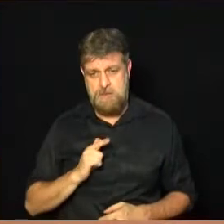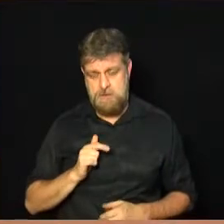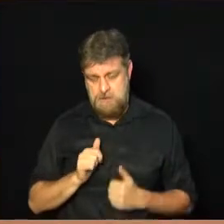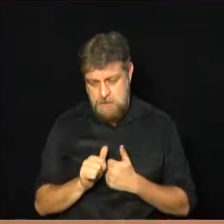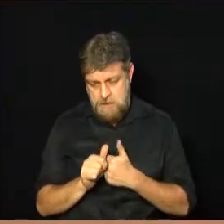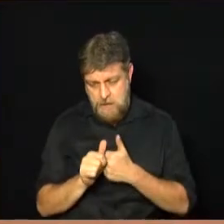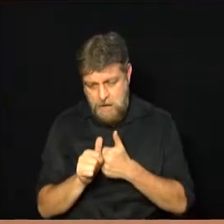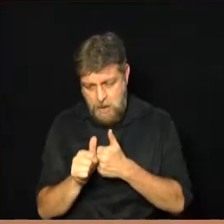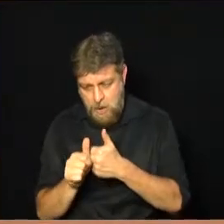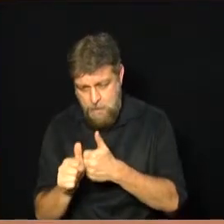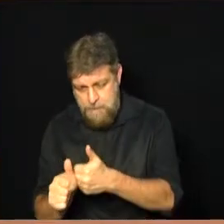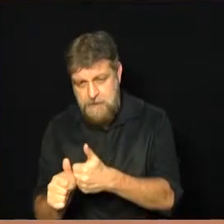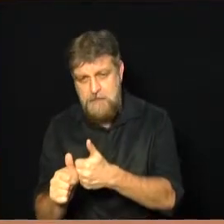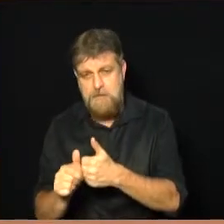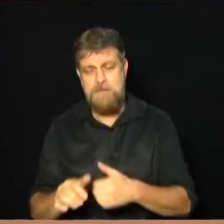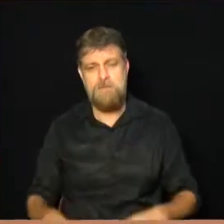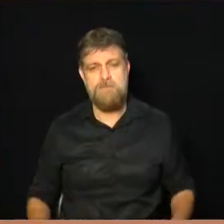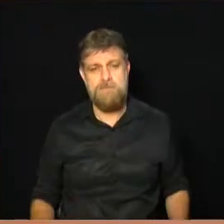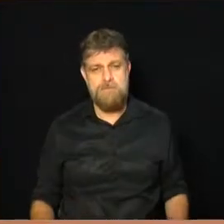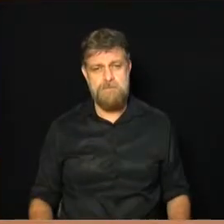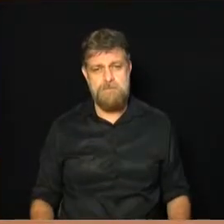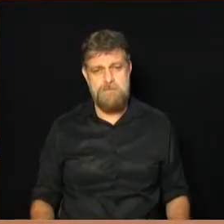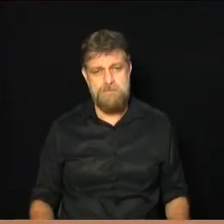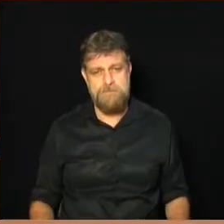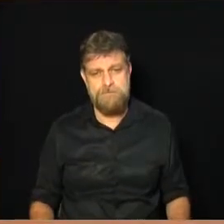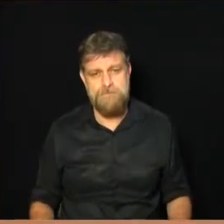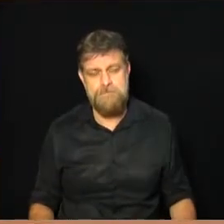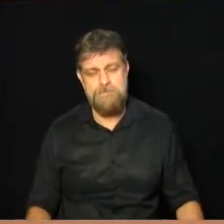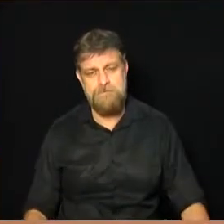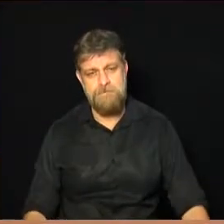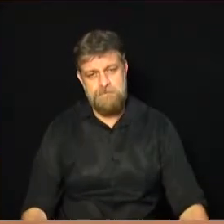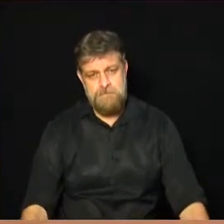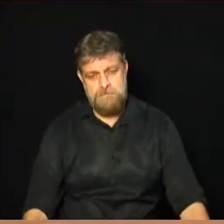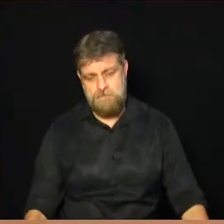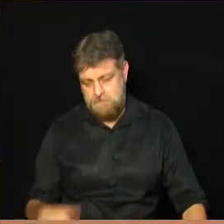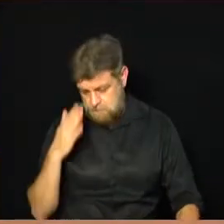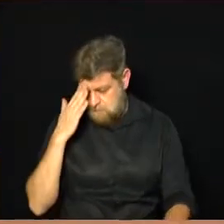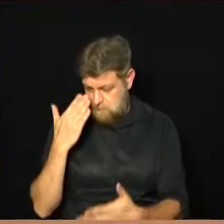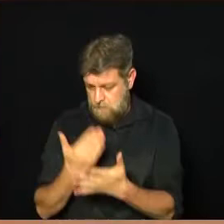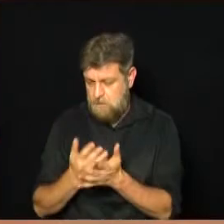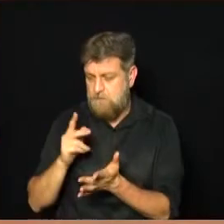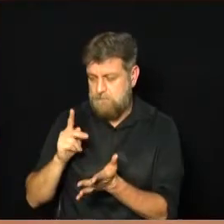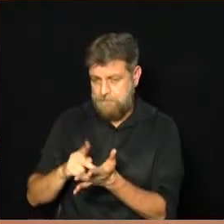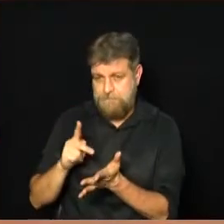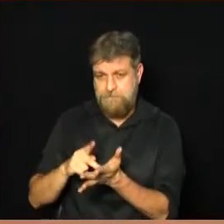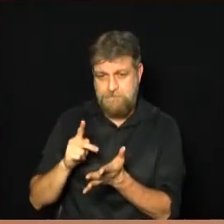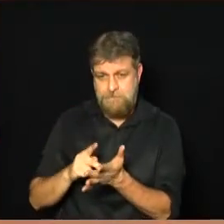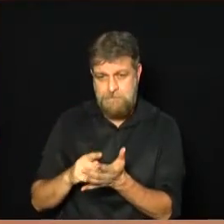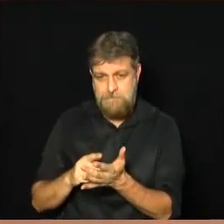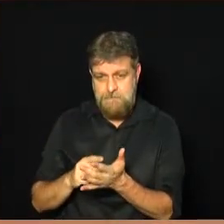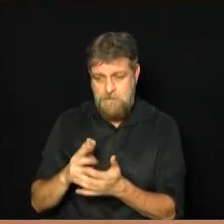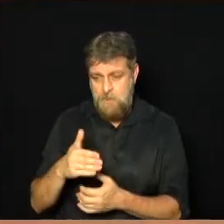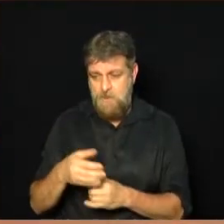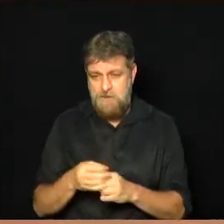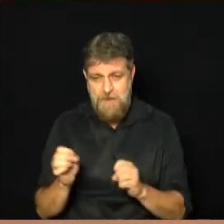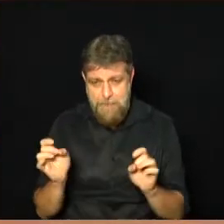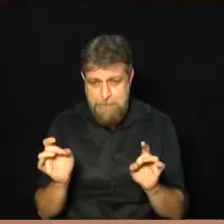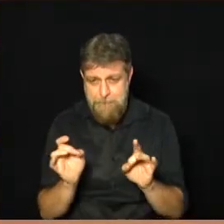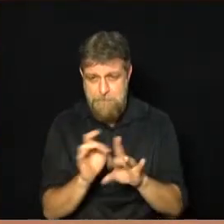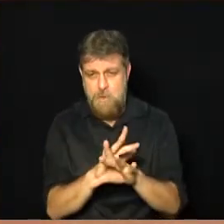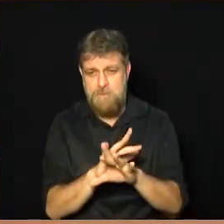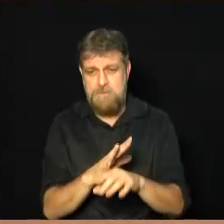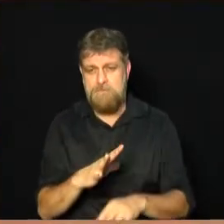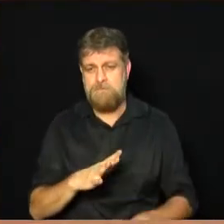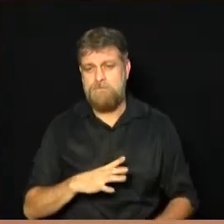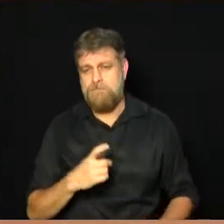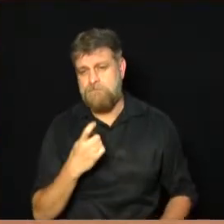acompanhado e temos, assim, certeza de que, terminada essa fase de obras, a